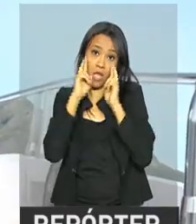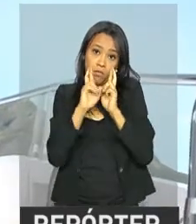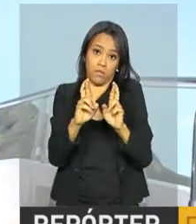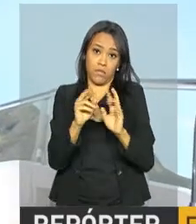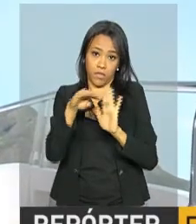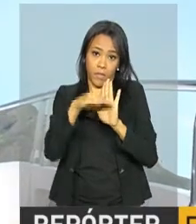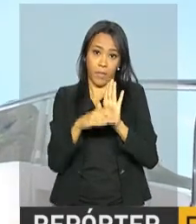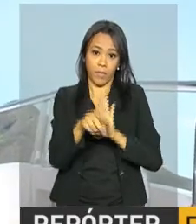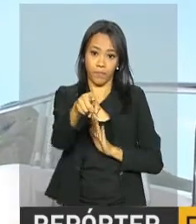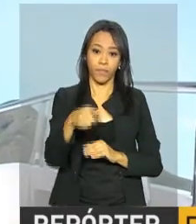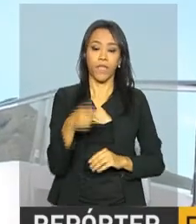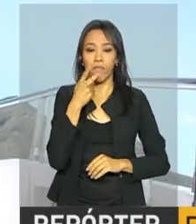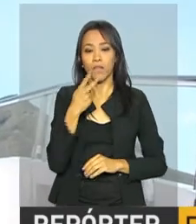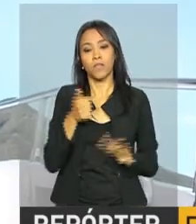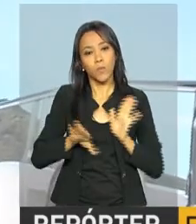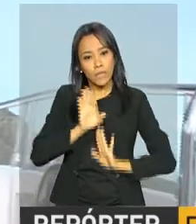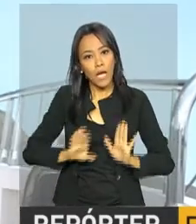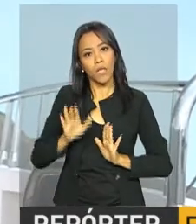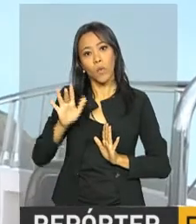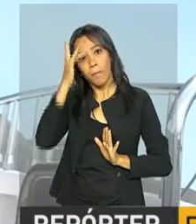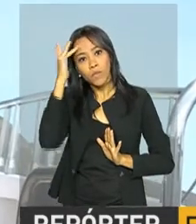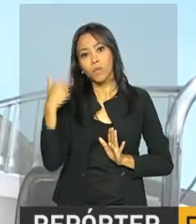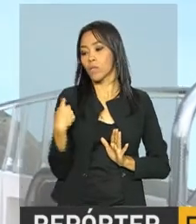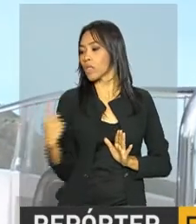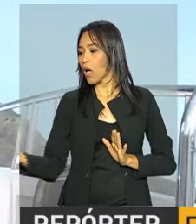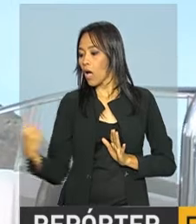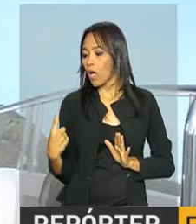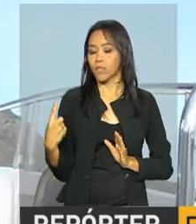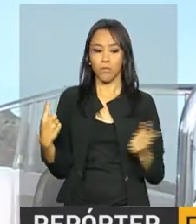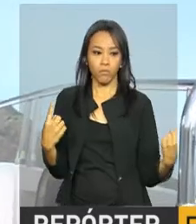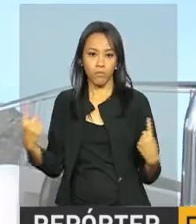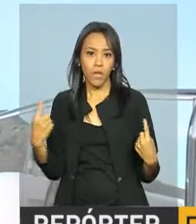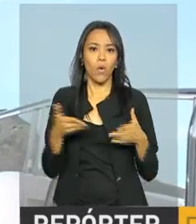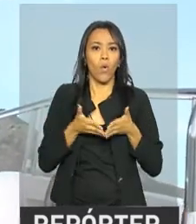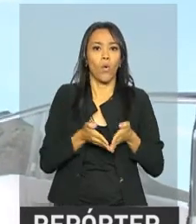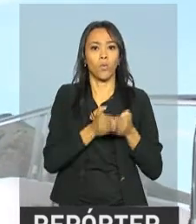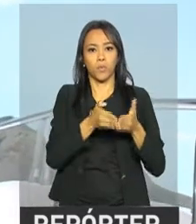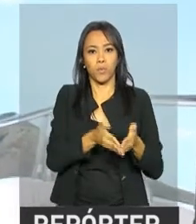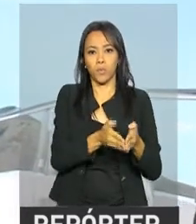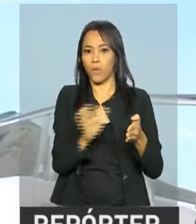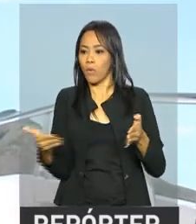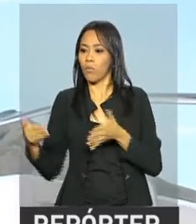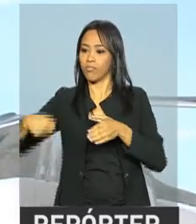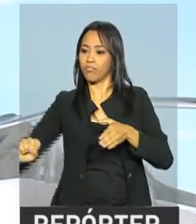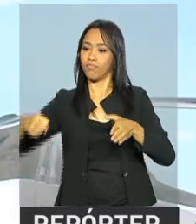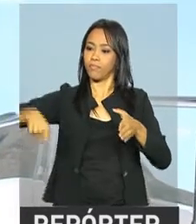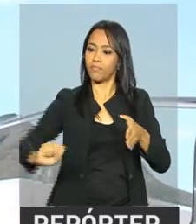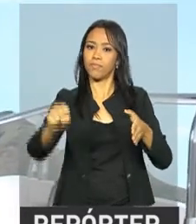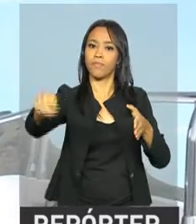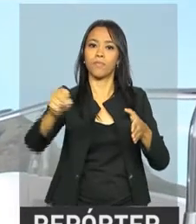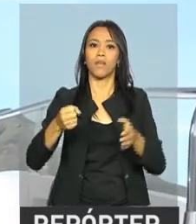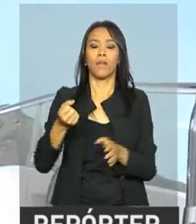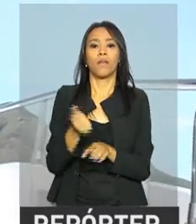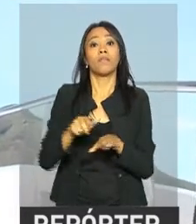estamos navegando, ter cuidado com o próximo que está ao nosso redor, embarcações que estão atravessando na nossa frente, barcos à vela